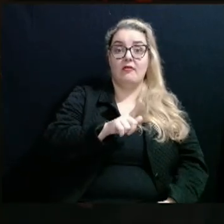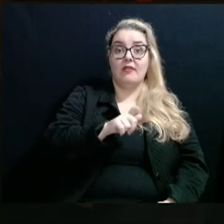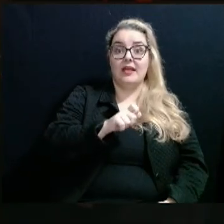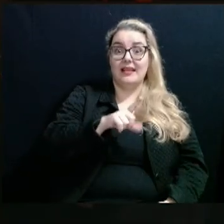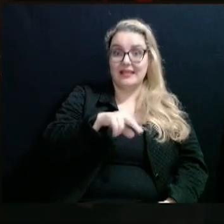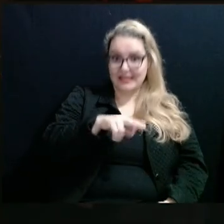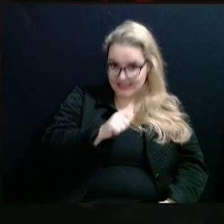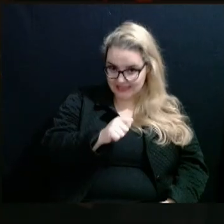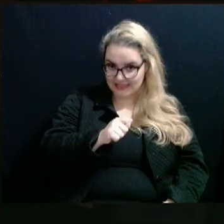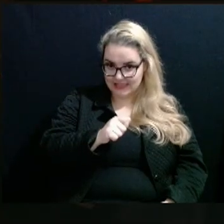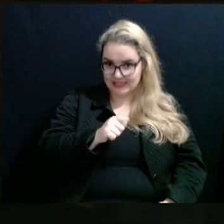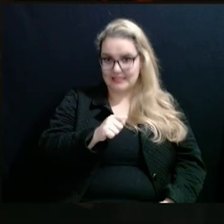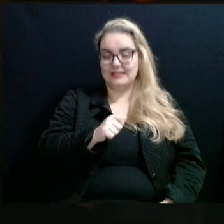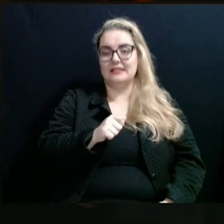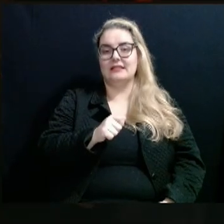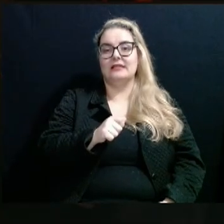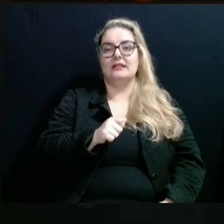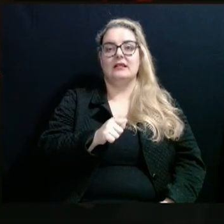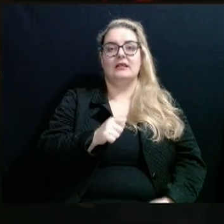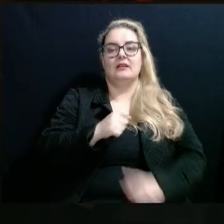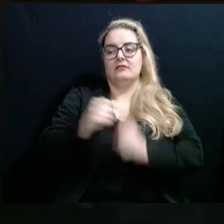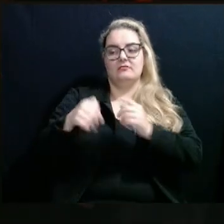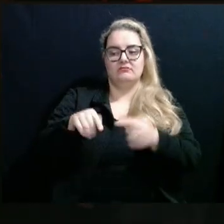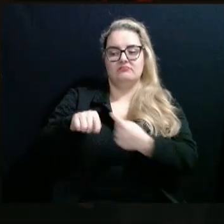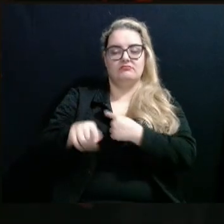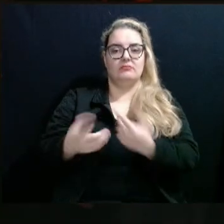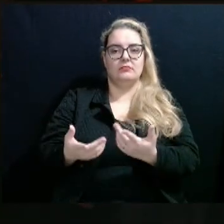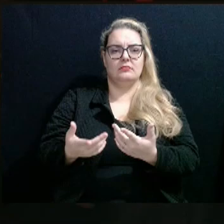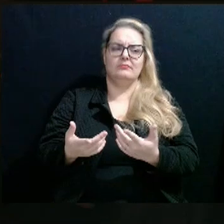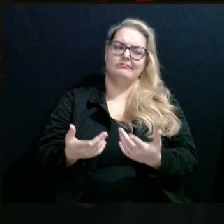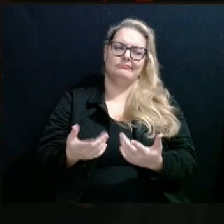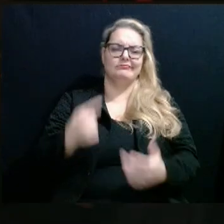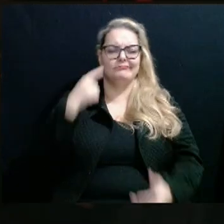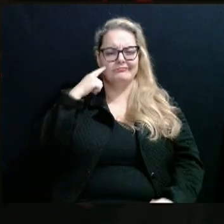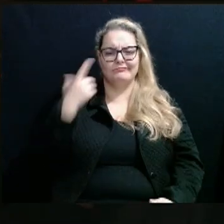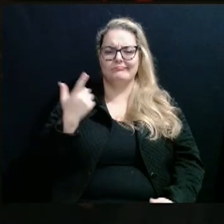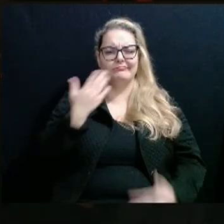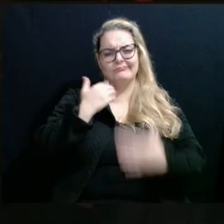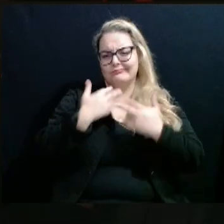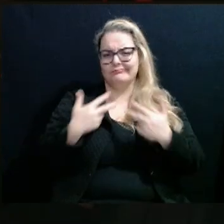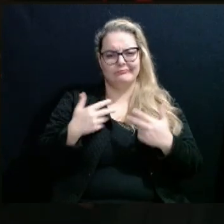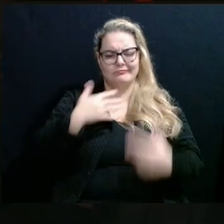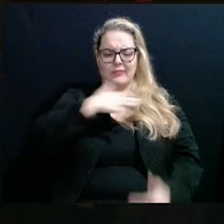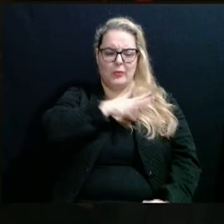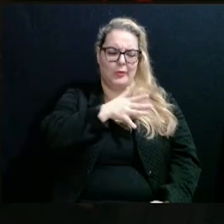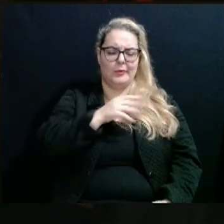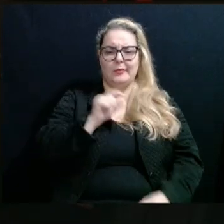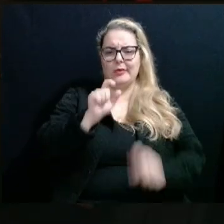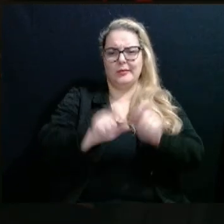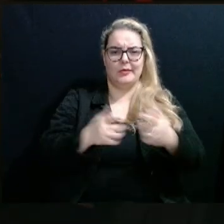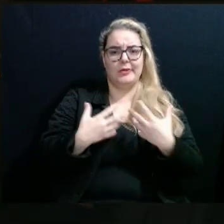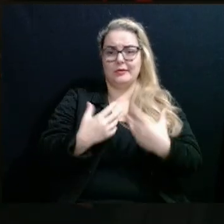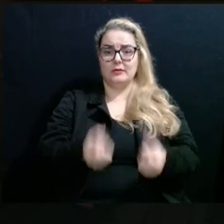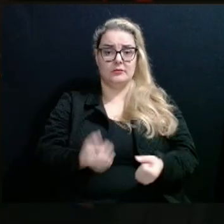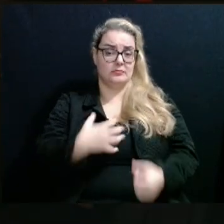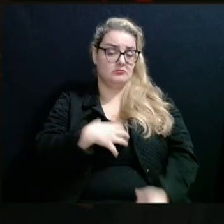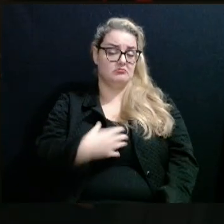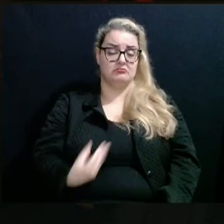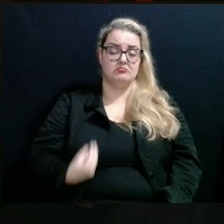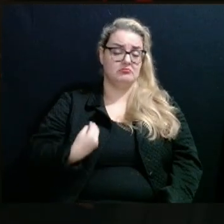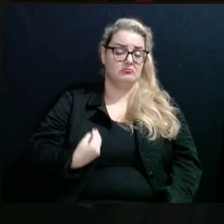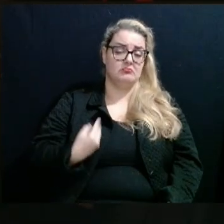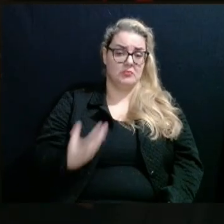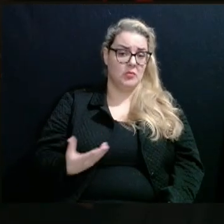vegano é antissocial é um estigma muitas vezes alimentado por preconceitos contra quem adota esse estilo de vida. Um fenômeno conhecido